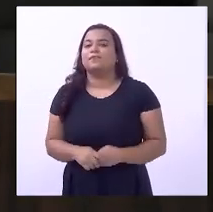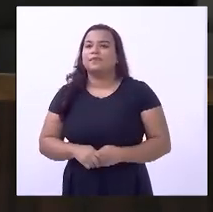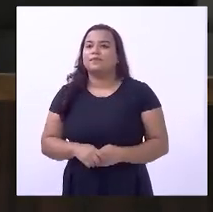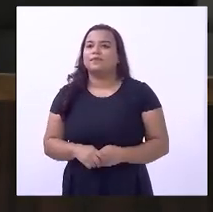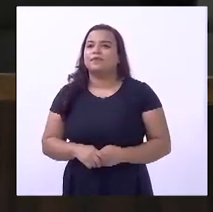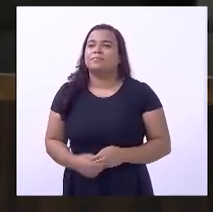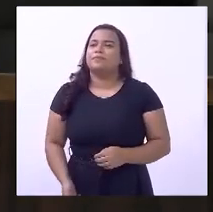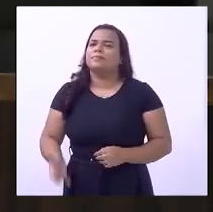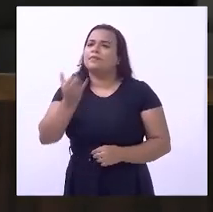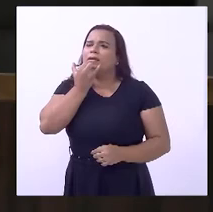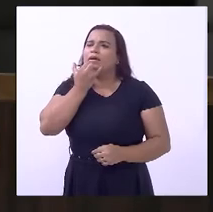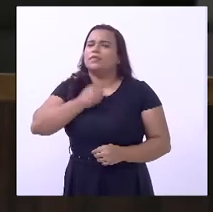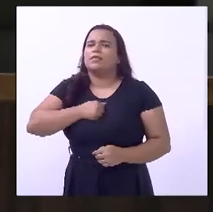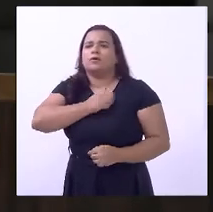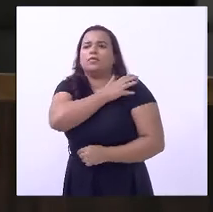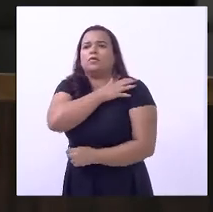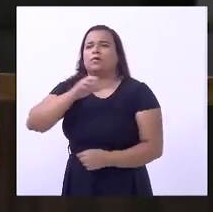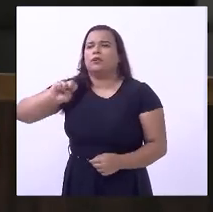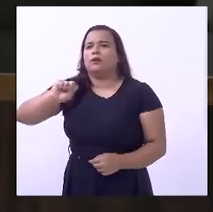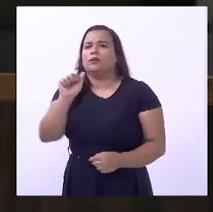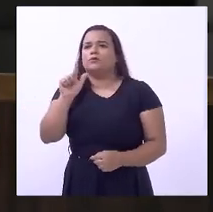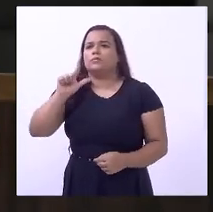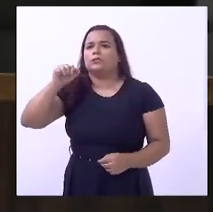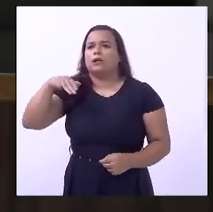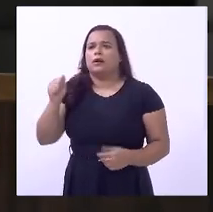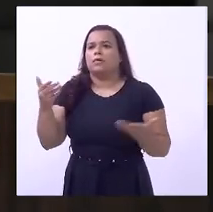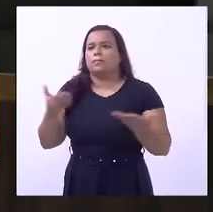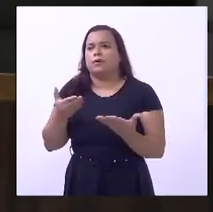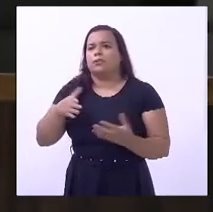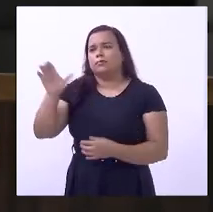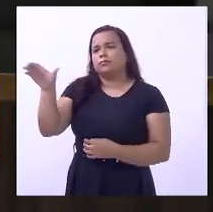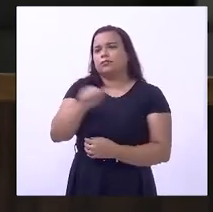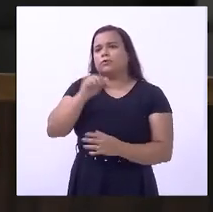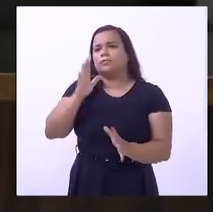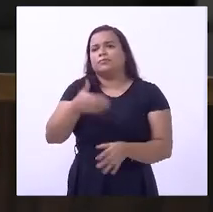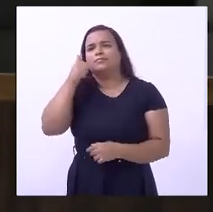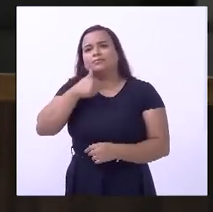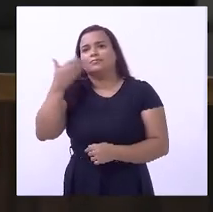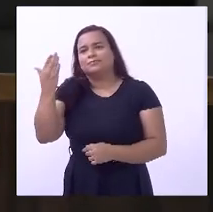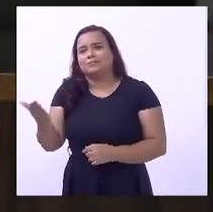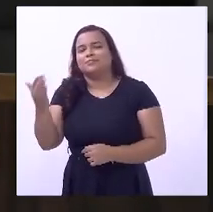Perdão, Coronel Salema, não tinha lhe visto, agora já chamei a deputada Marta Rocha.